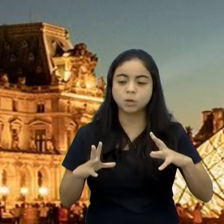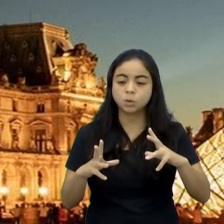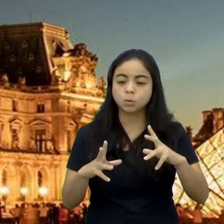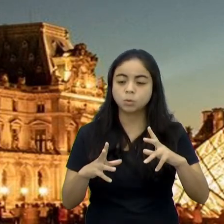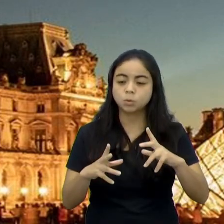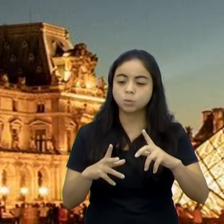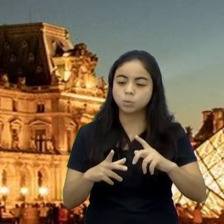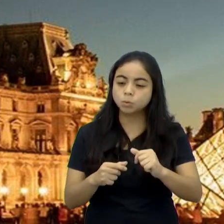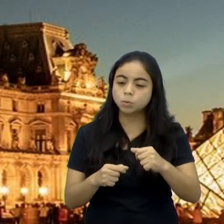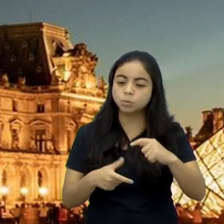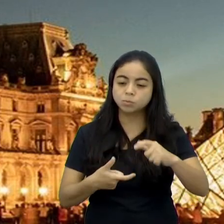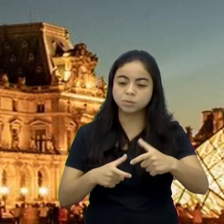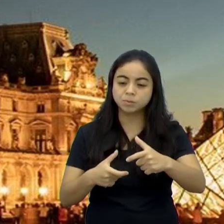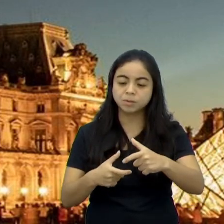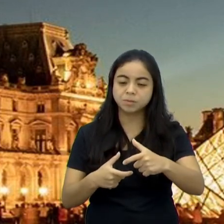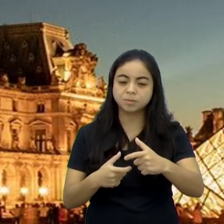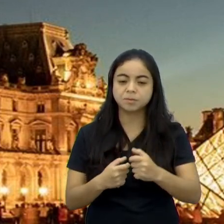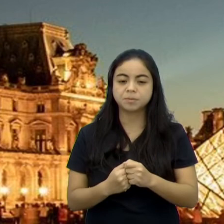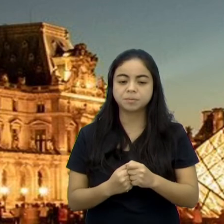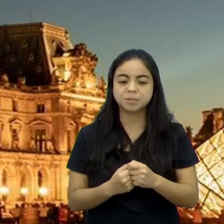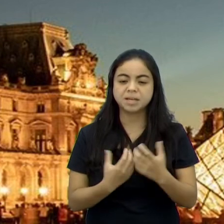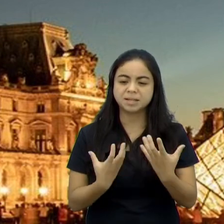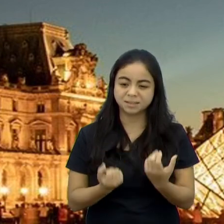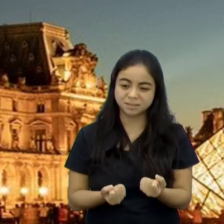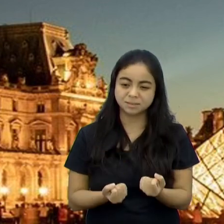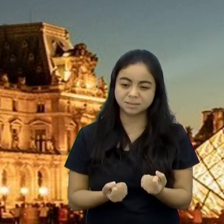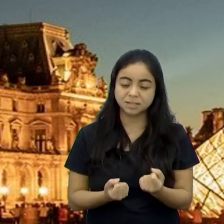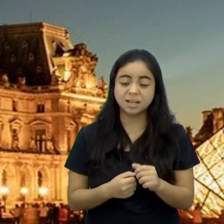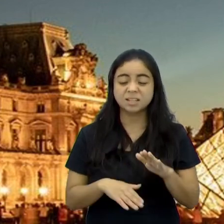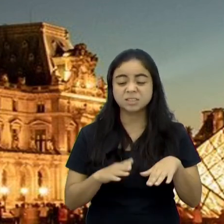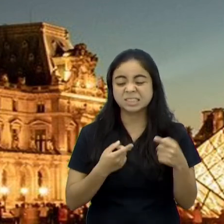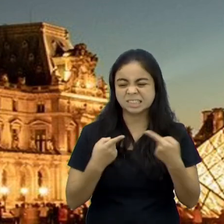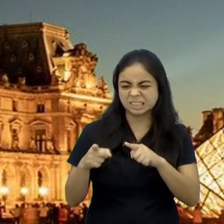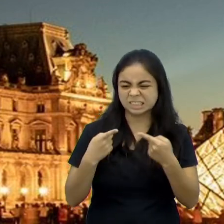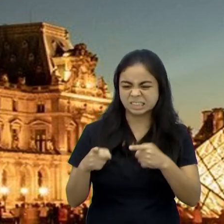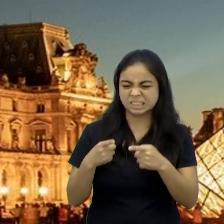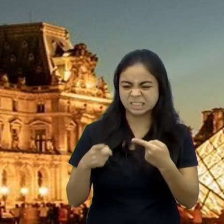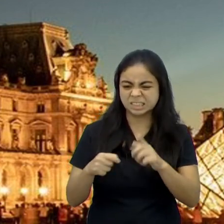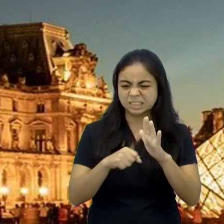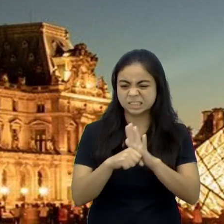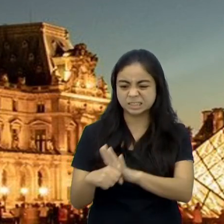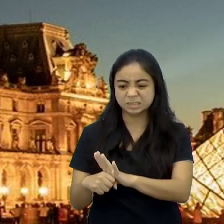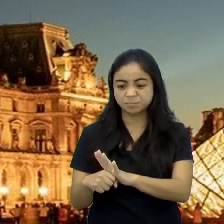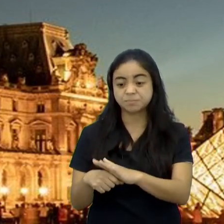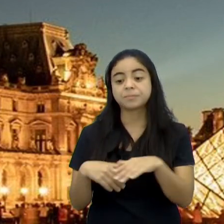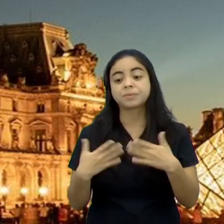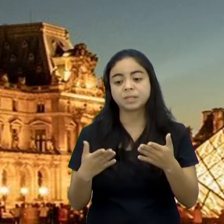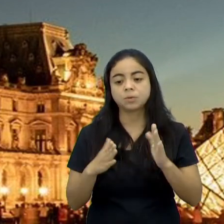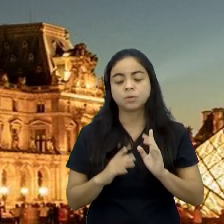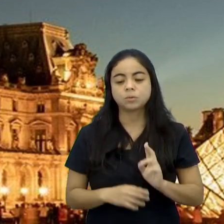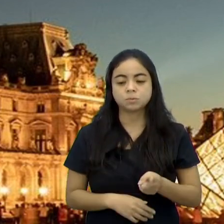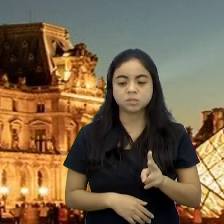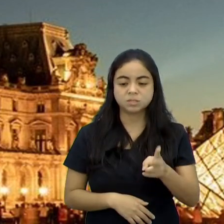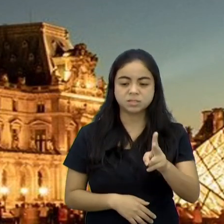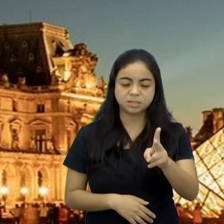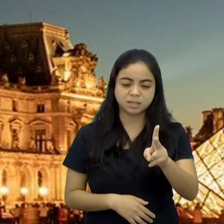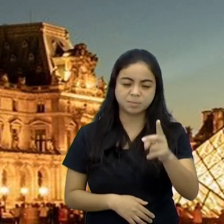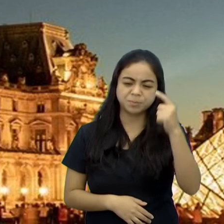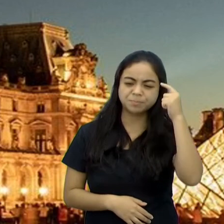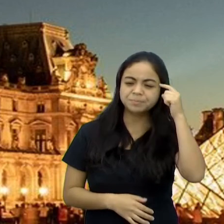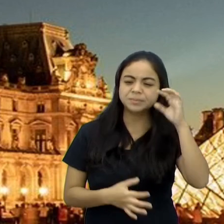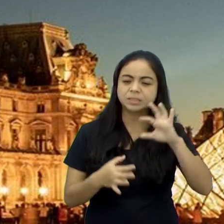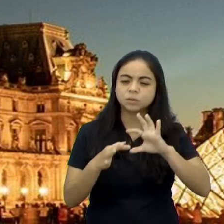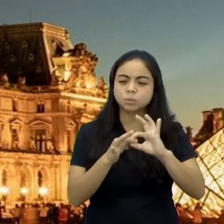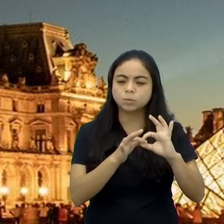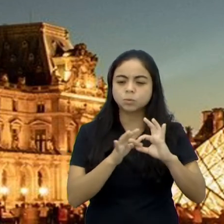aceito, mesmo que ele ofenda, agrida algum público, alguma pessoa? Então a gente tem sempre esse contexto, esse